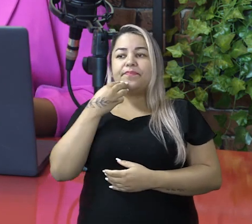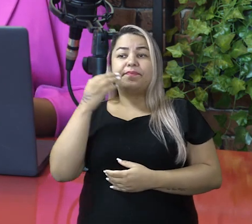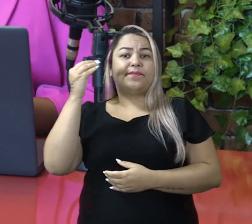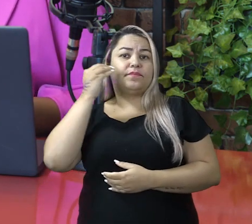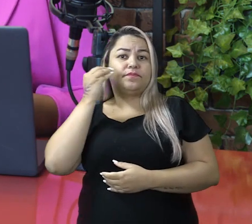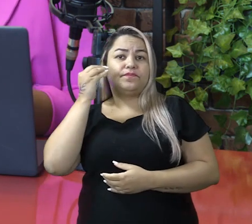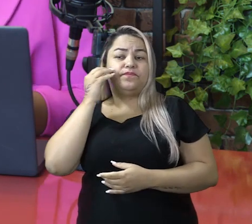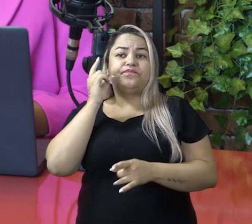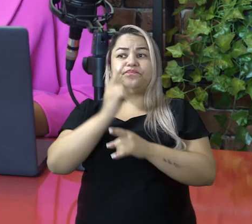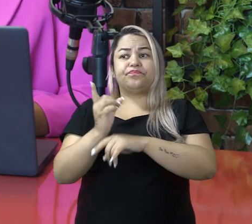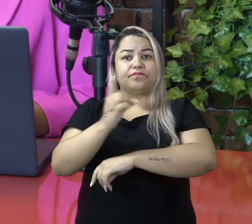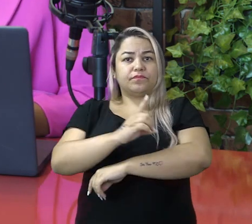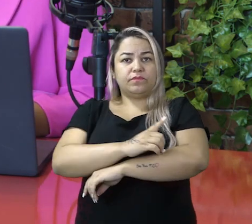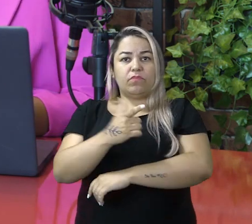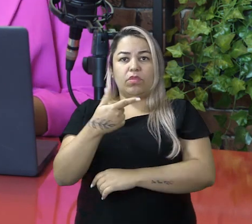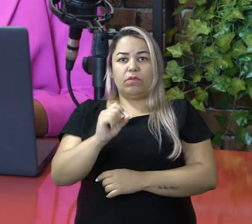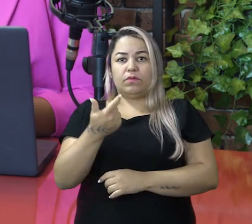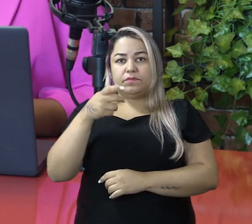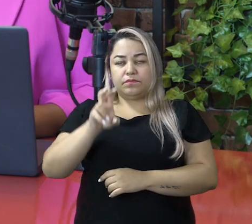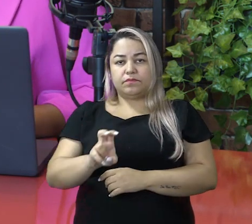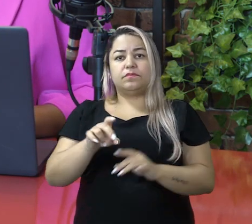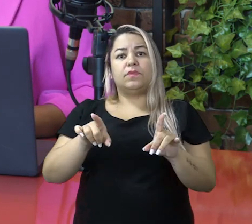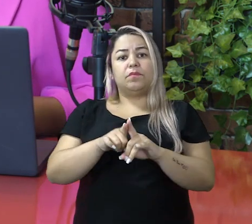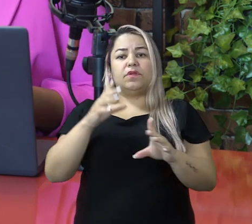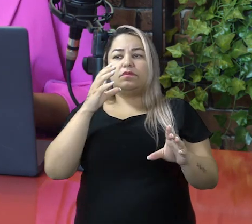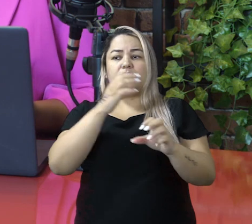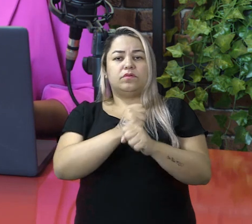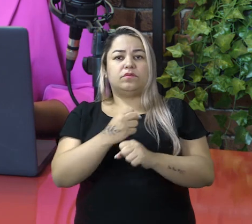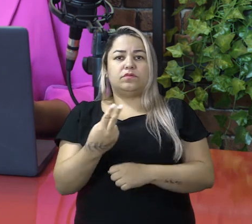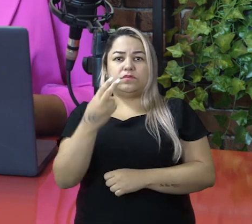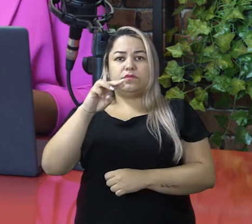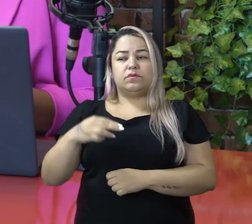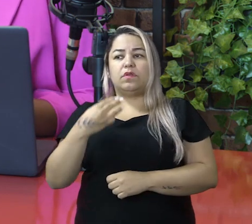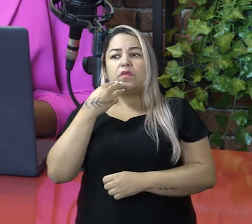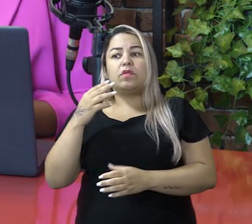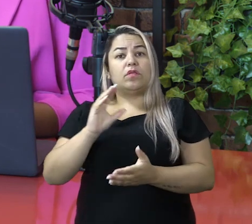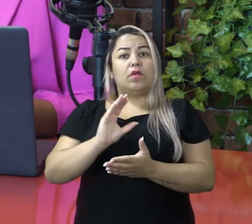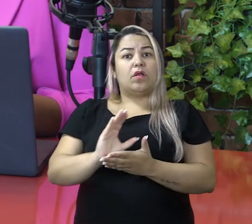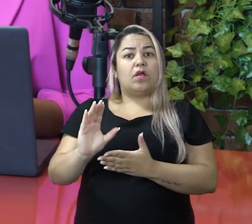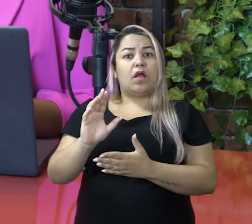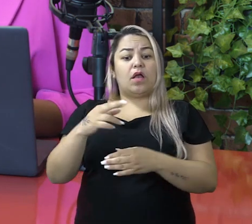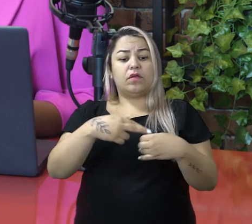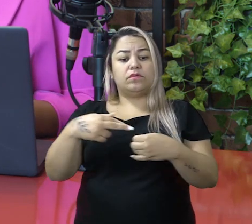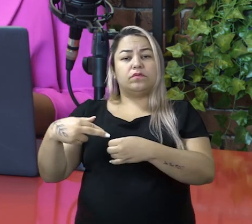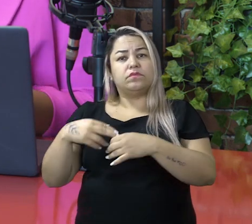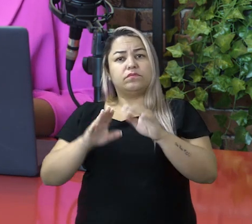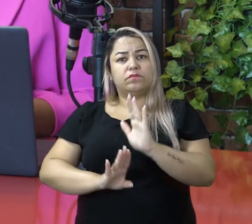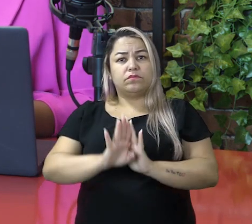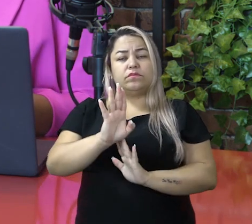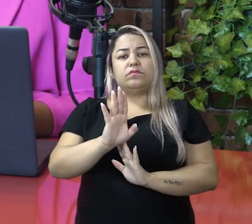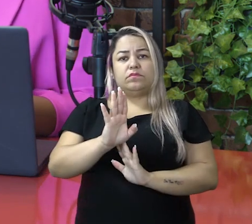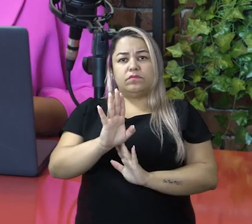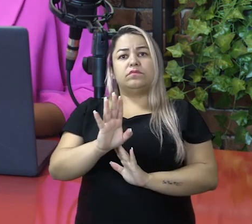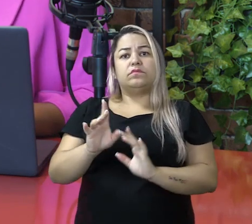de testes para diagnosticar a dengue em 2025. Desse total, 2 milhões serão destinados às regiões